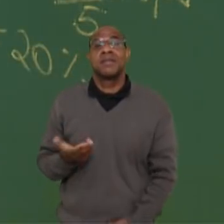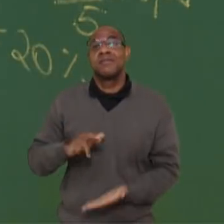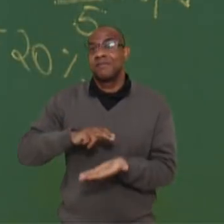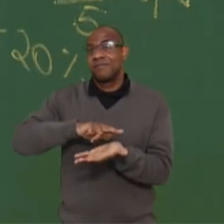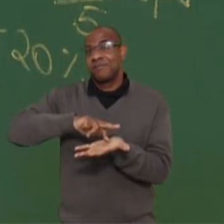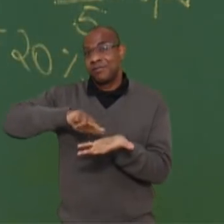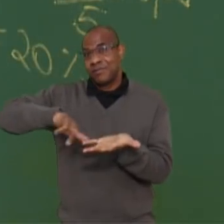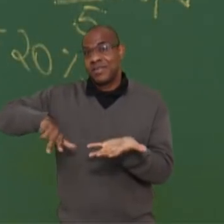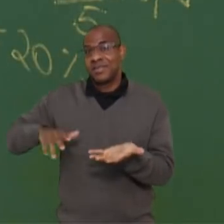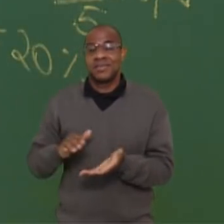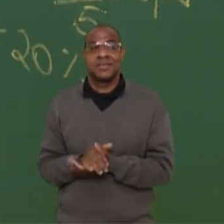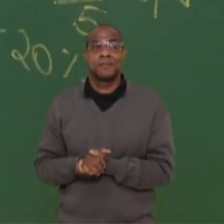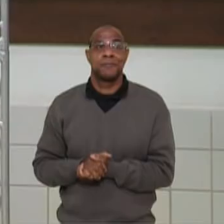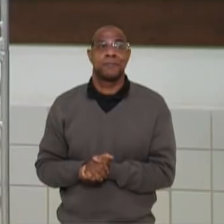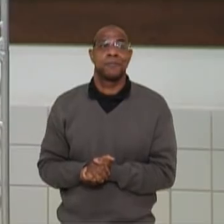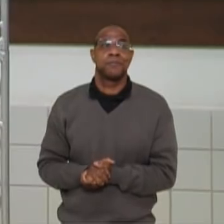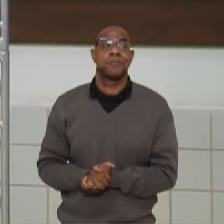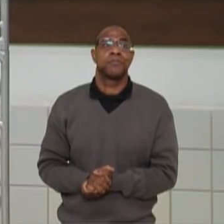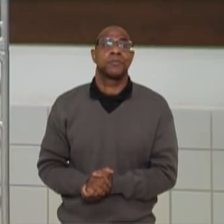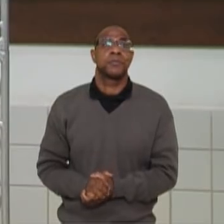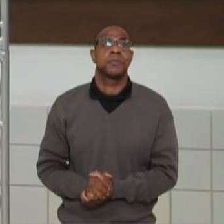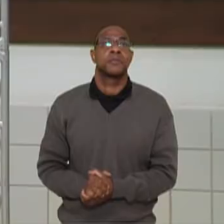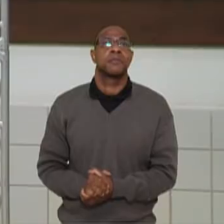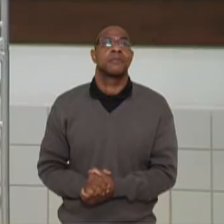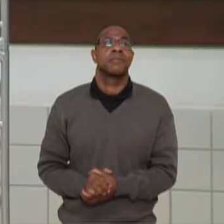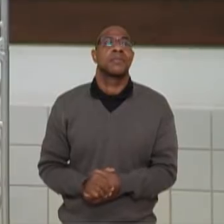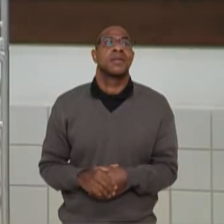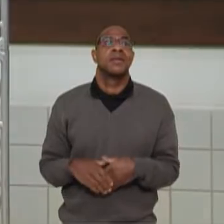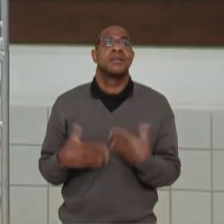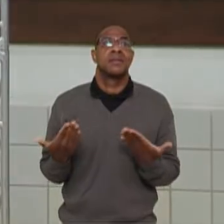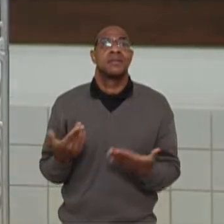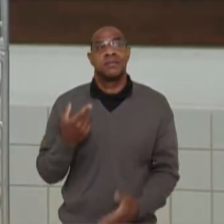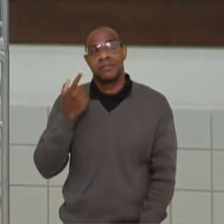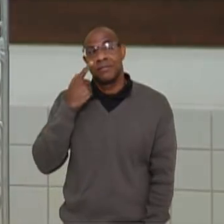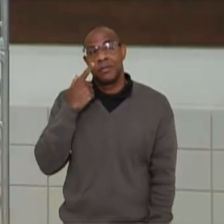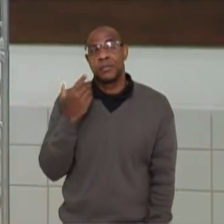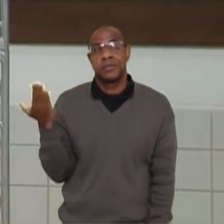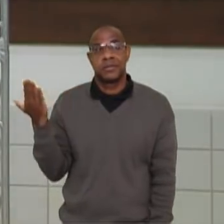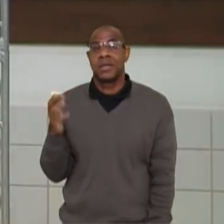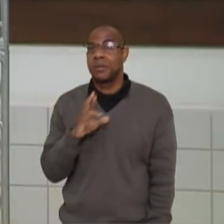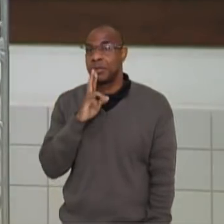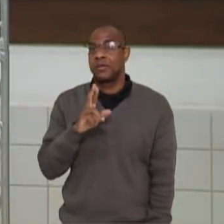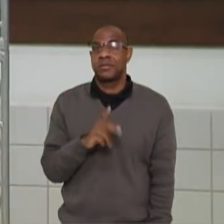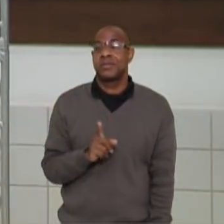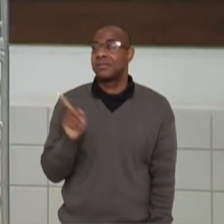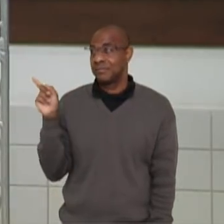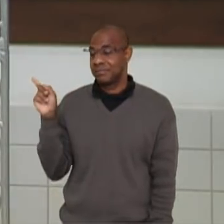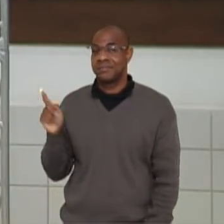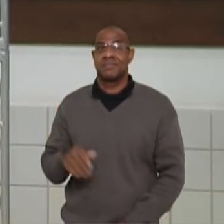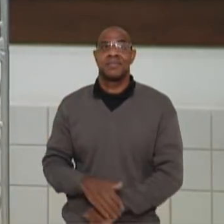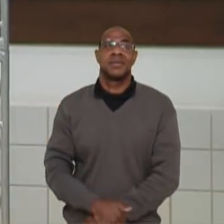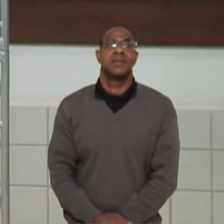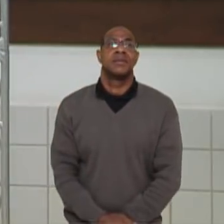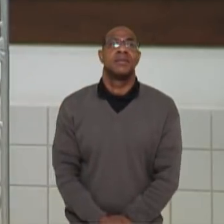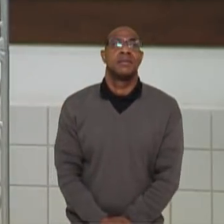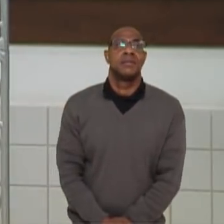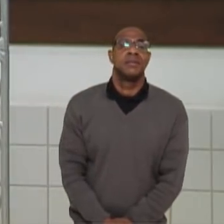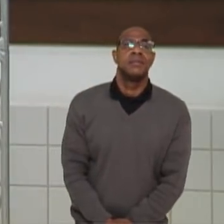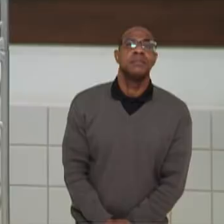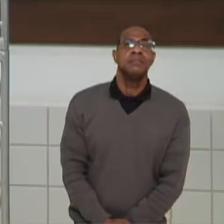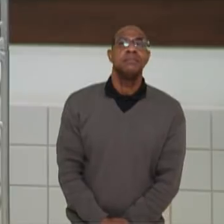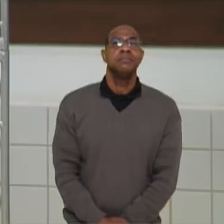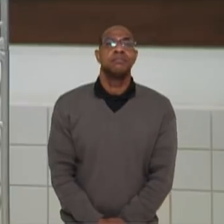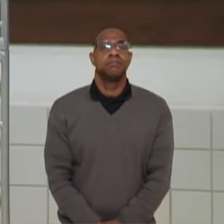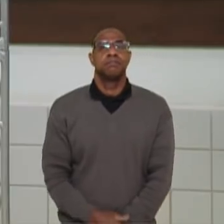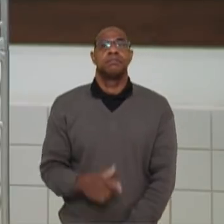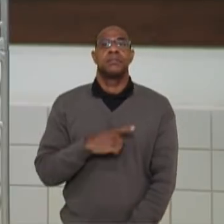Tá bom? Então, vamos conferir a nossa respostinha. Lembre que tem duas maneiras de